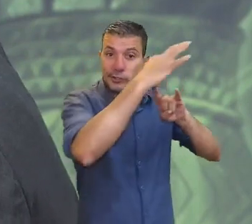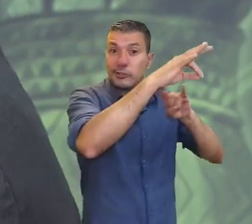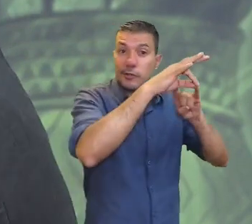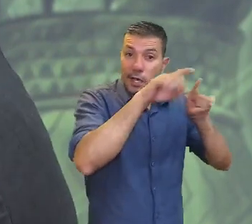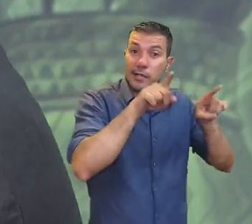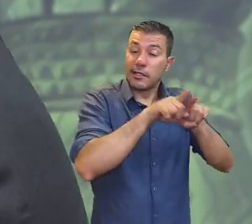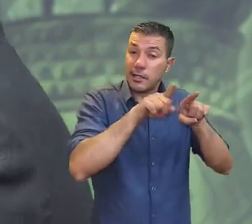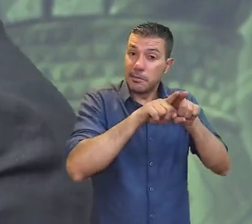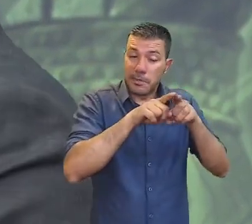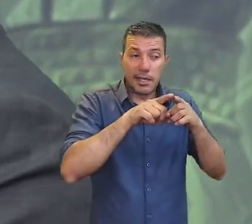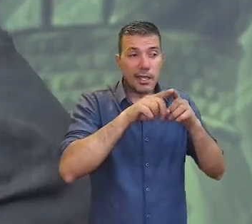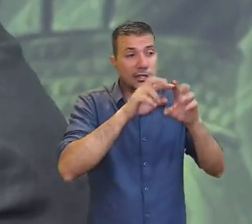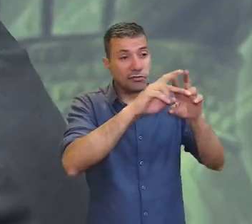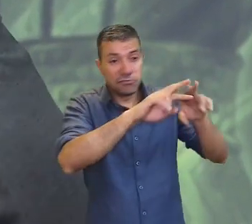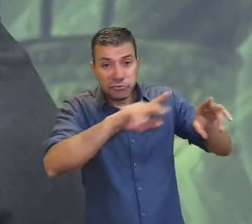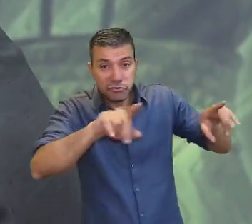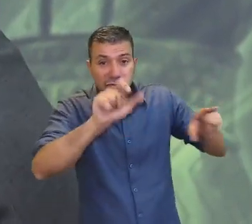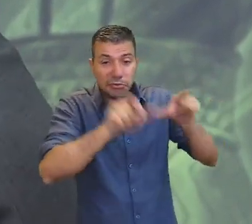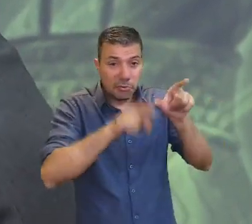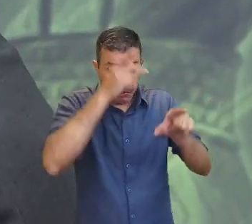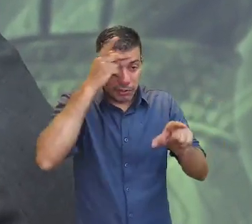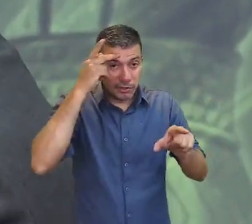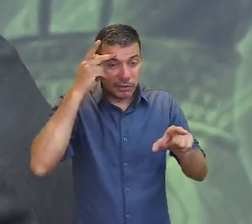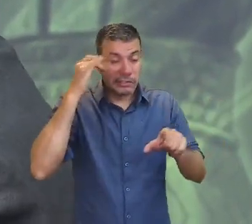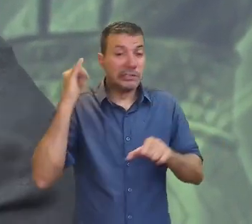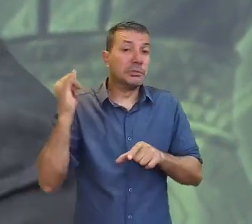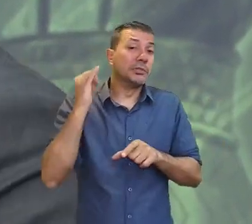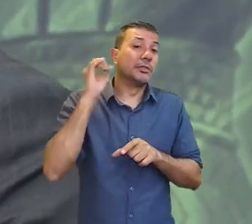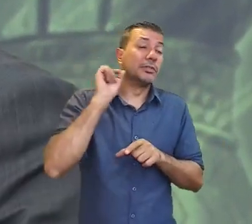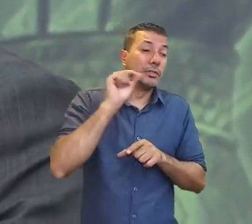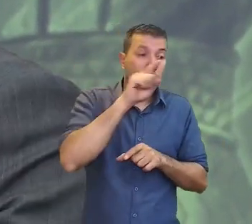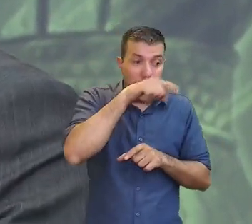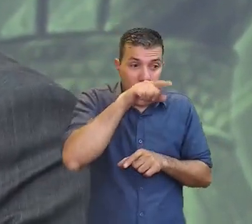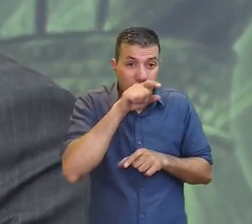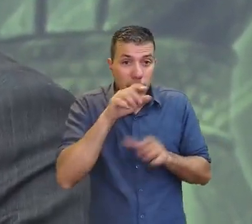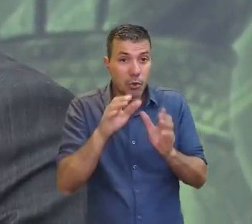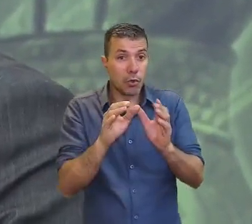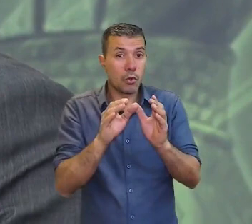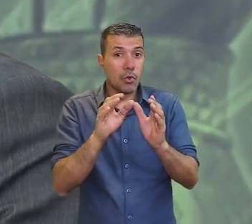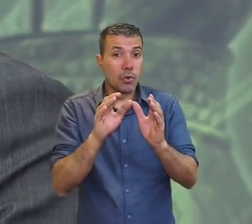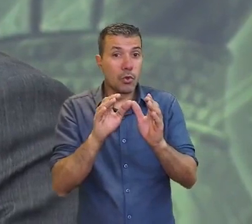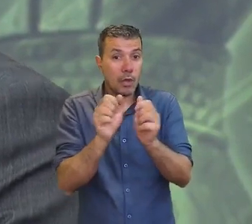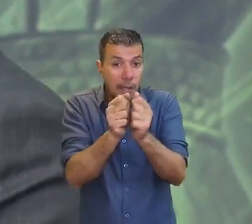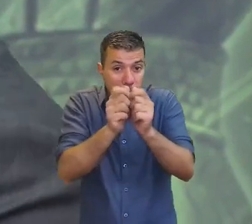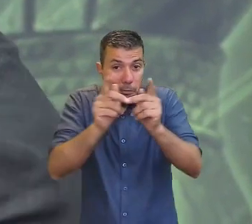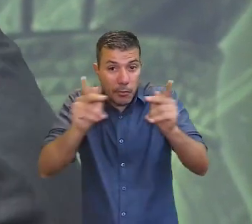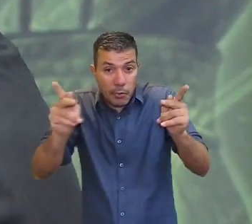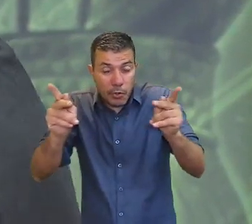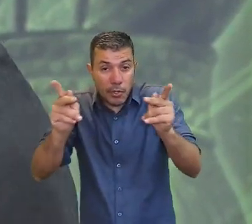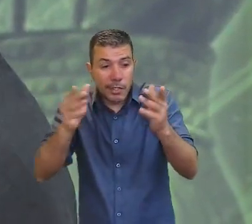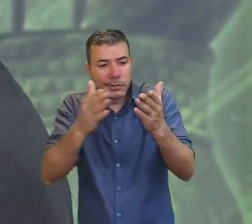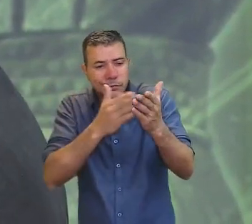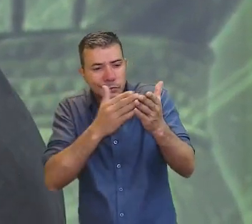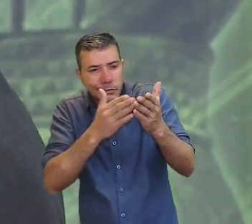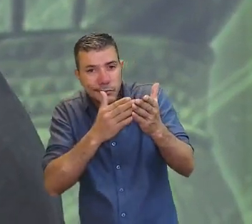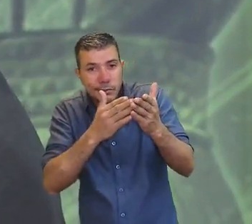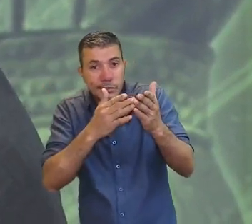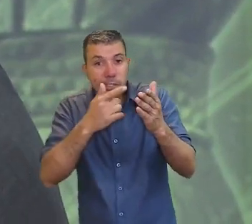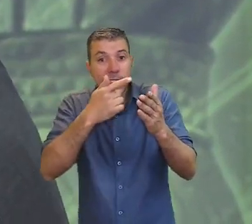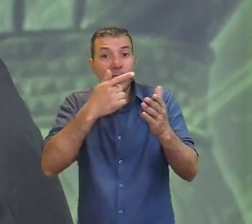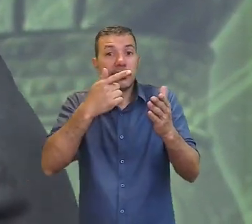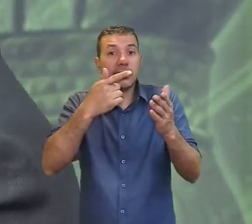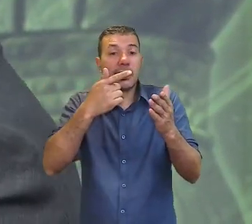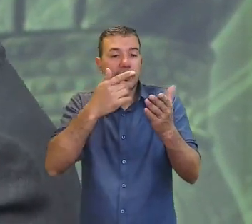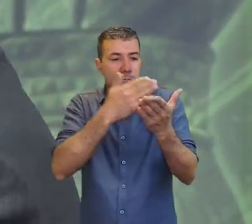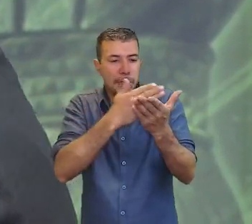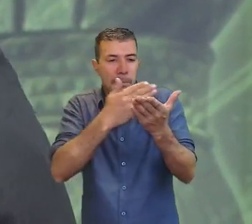santuário. Também, outro ponto interessante é que o livro do Apocalipse, ele é dividido em 7 partes.